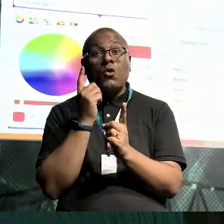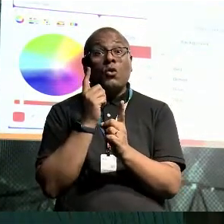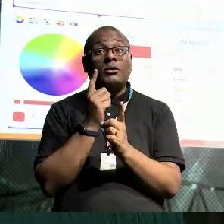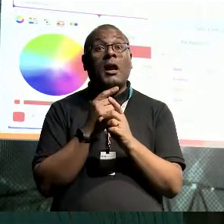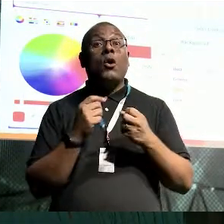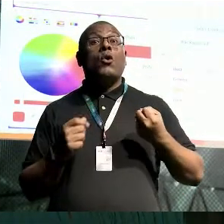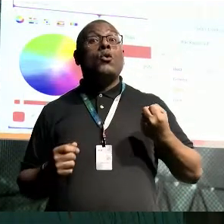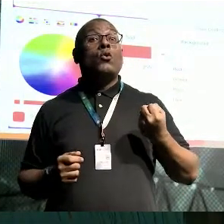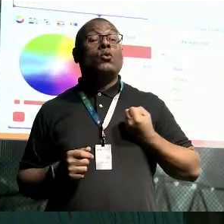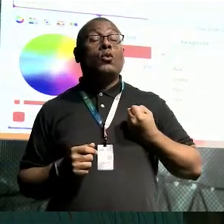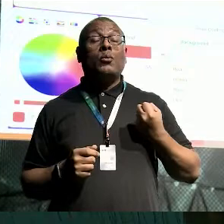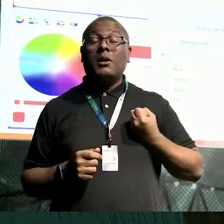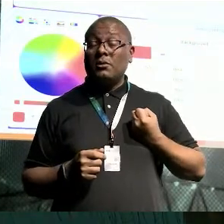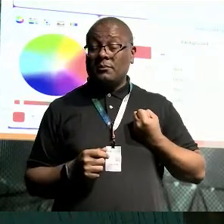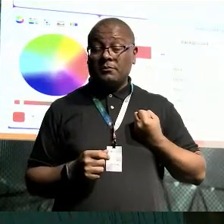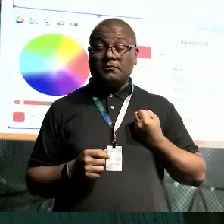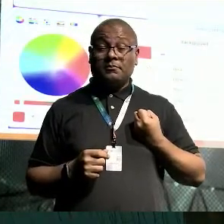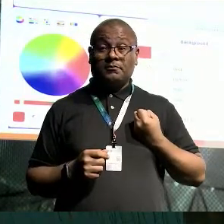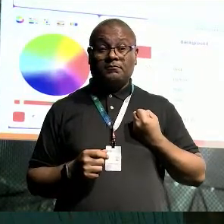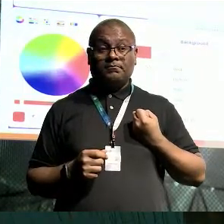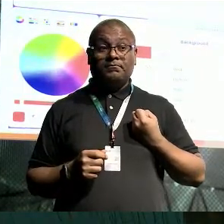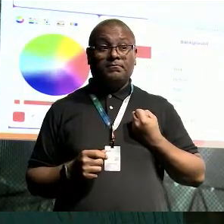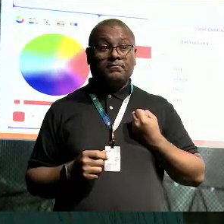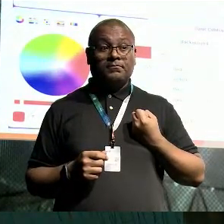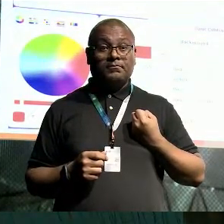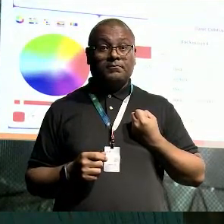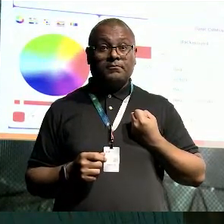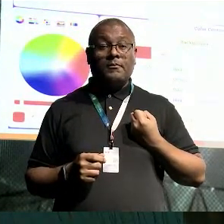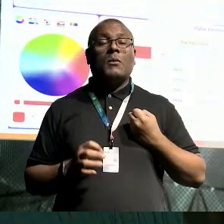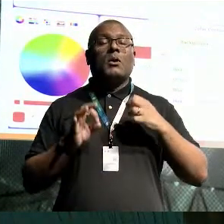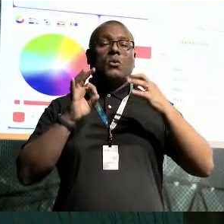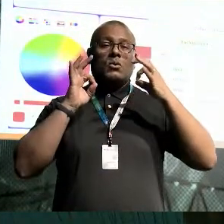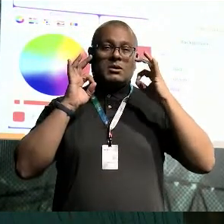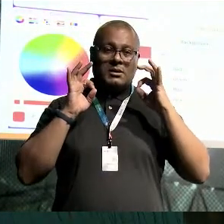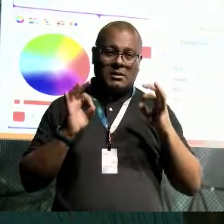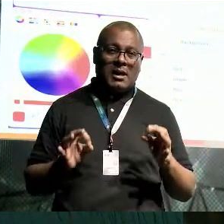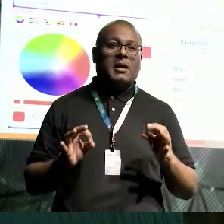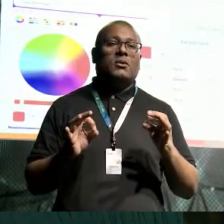chegar no número correto,